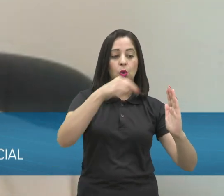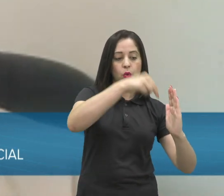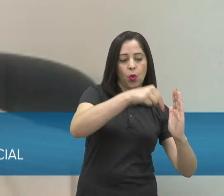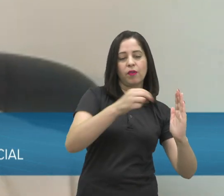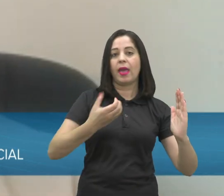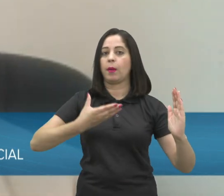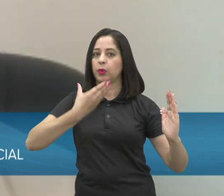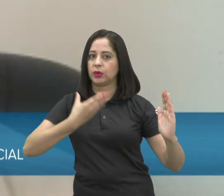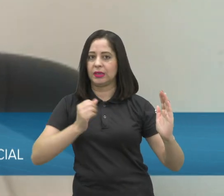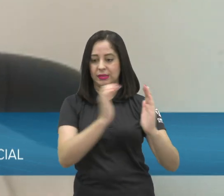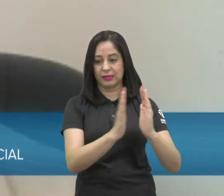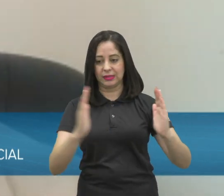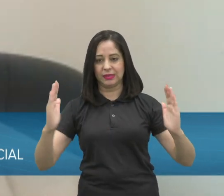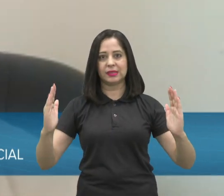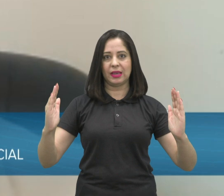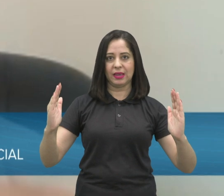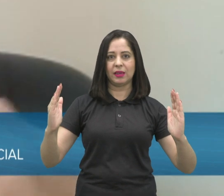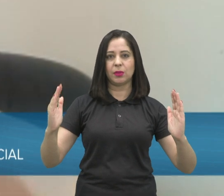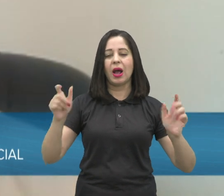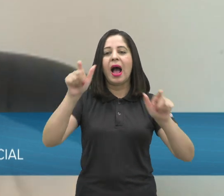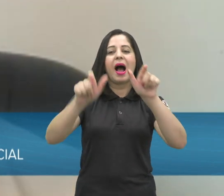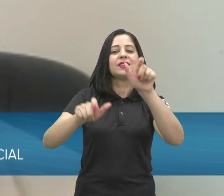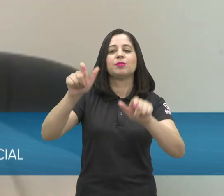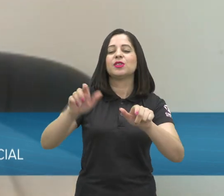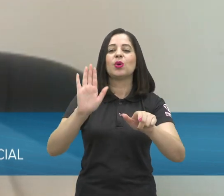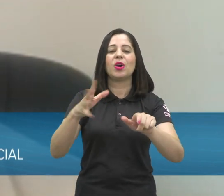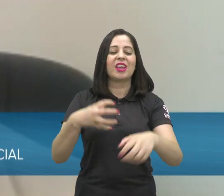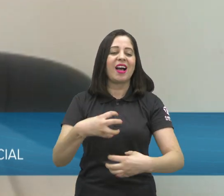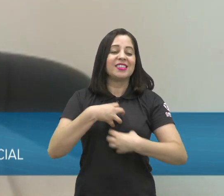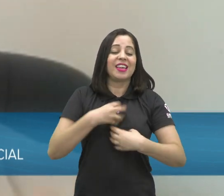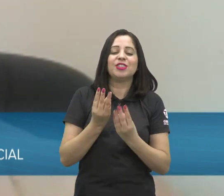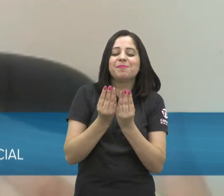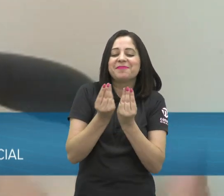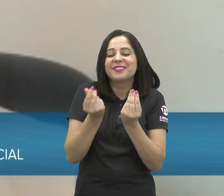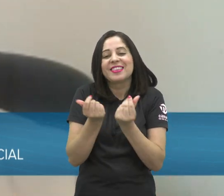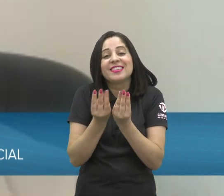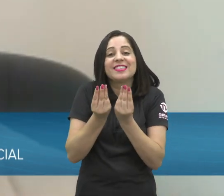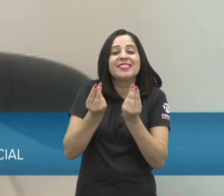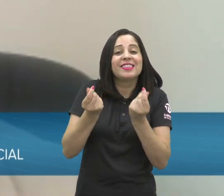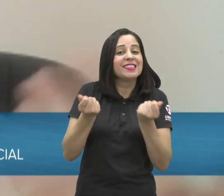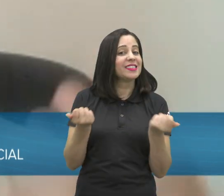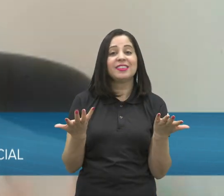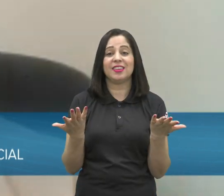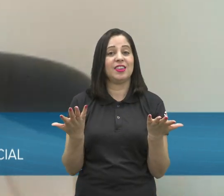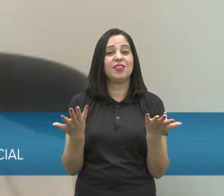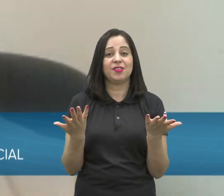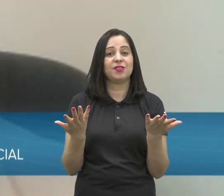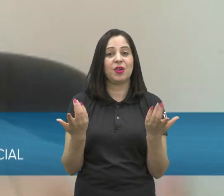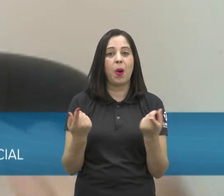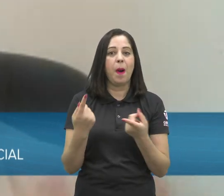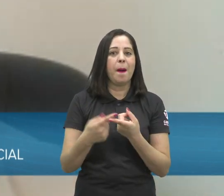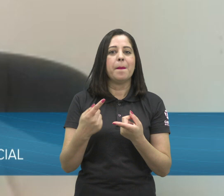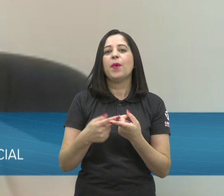mais propensa a poder estar mais nessa coletividade, nessa união, é um fator